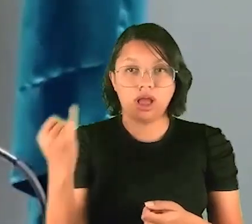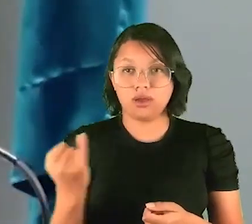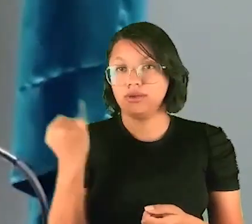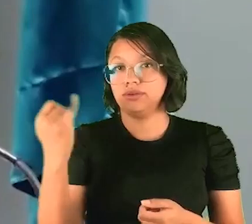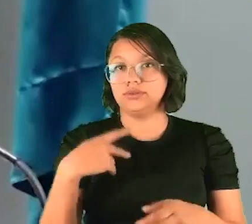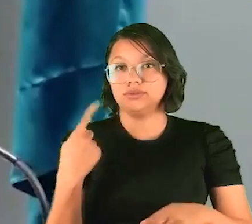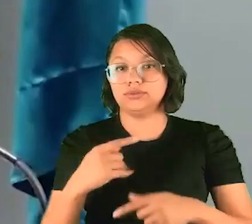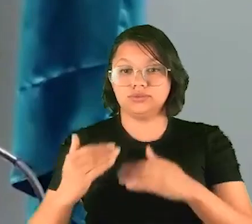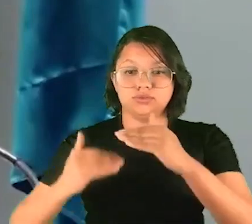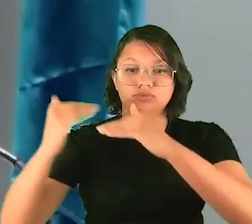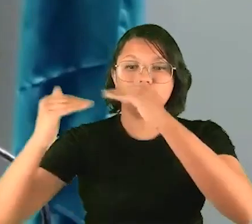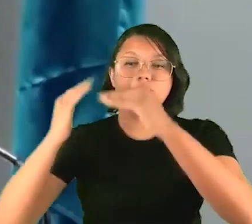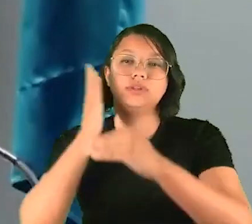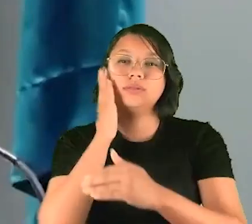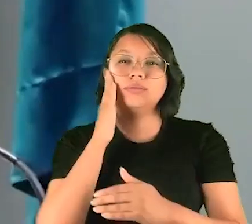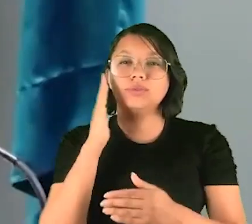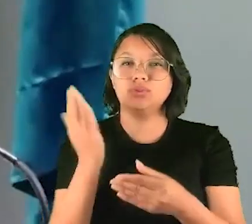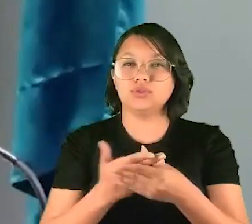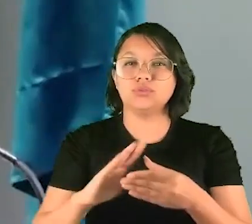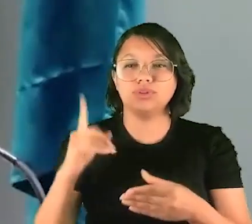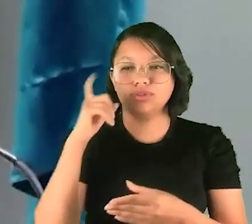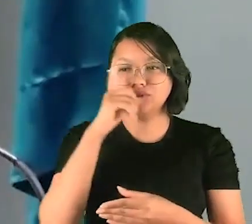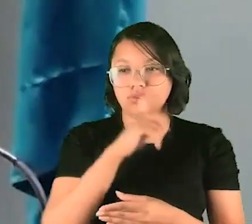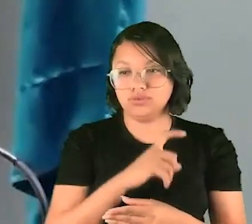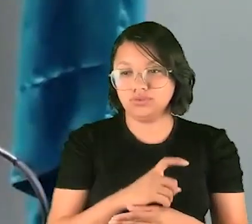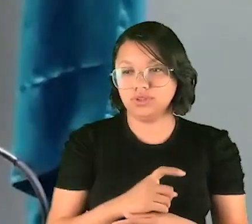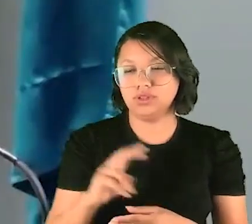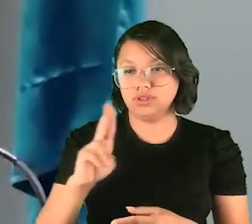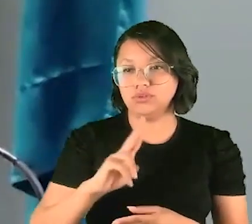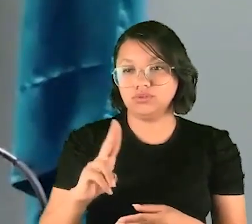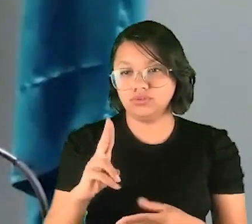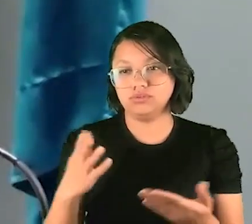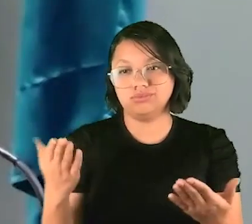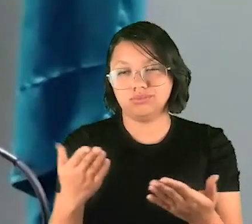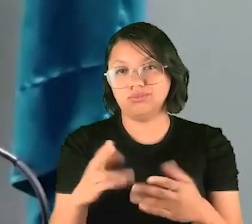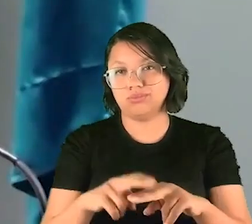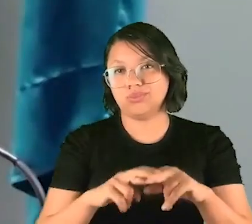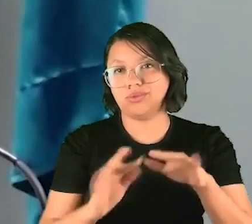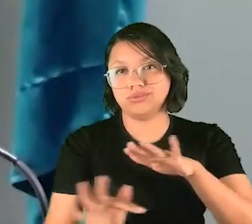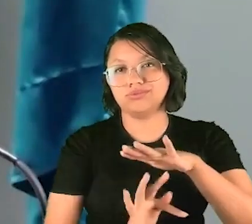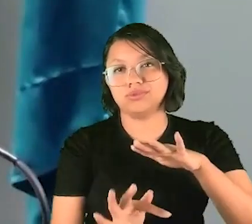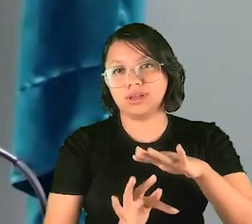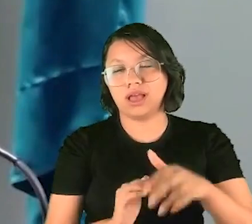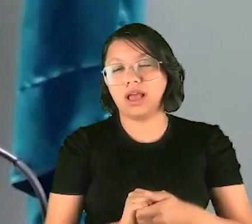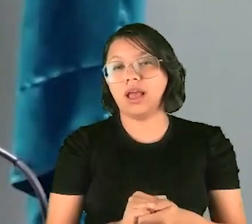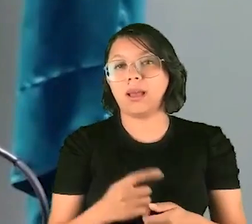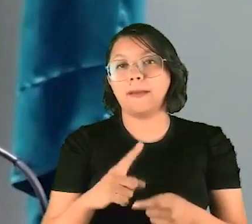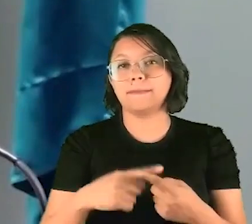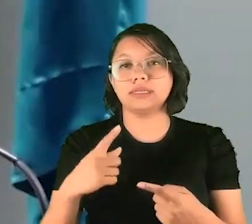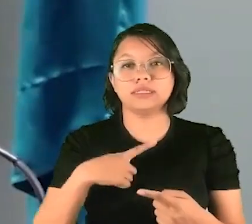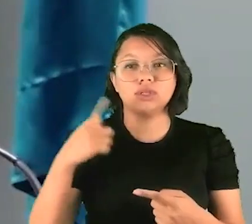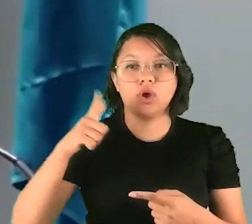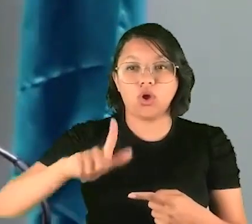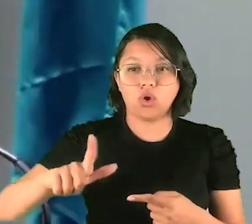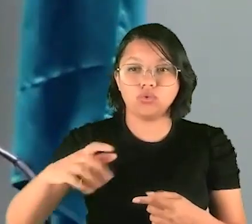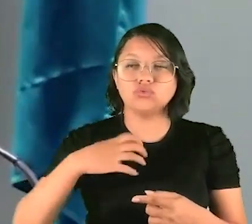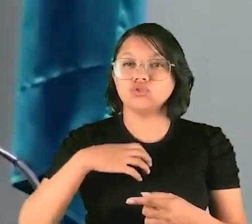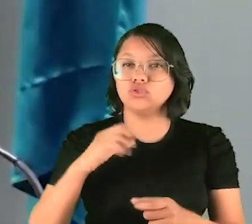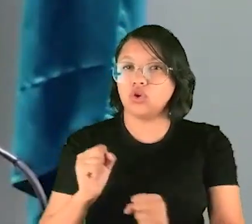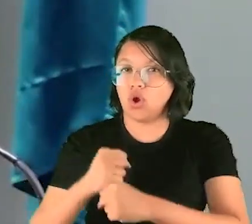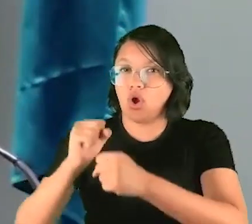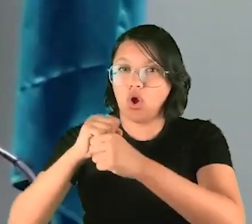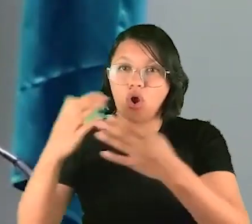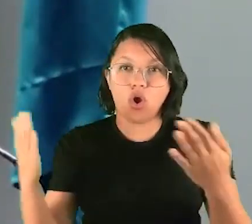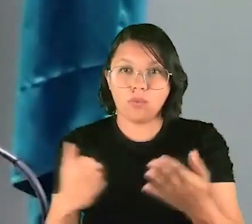se comunicam adequadamente. Então, acho que é importante nós desenvolvermos, sabemos que no processo é difícil essa interlocução por causa da formalidade,